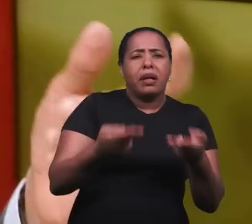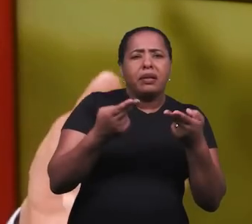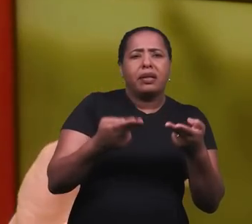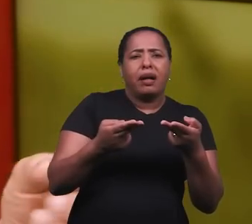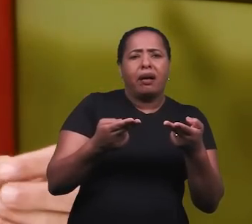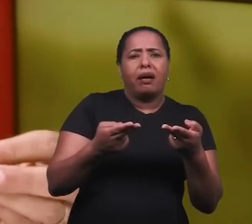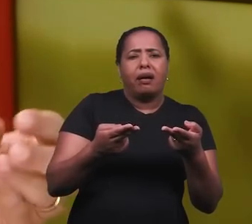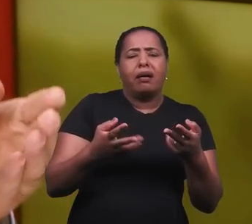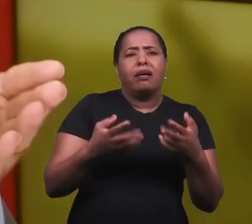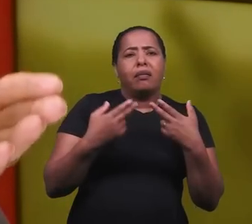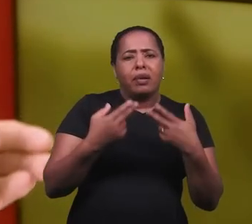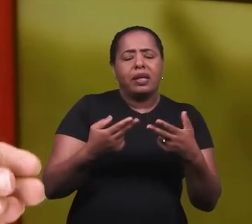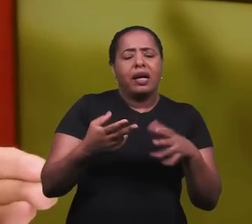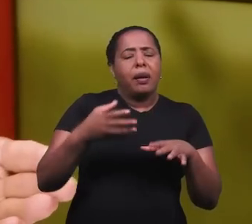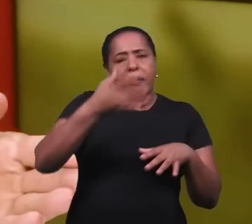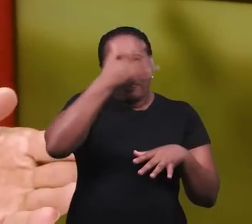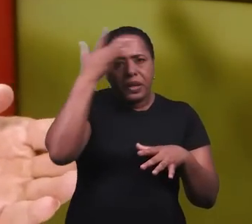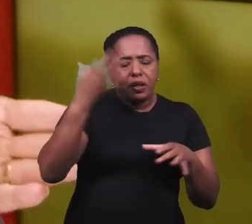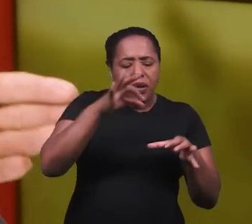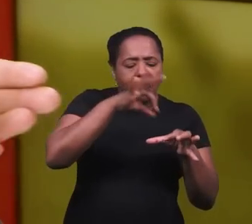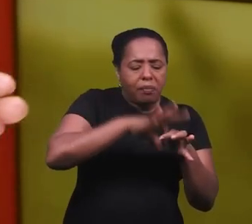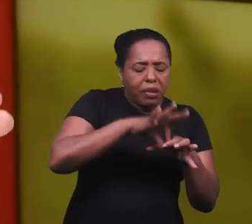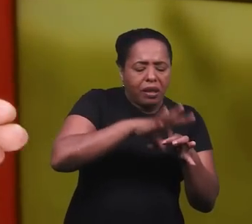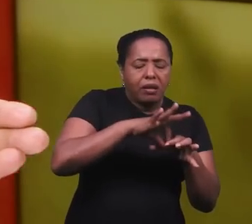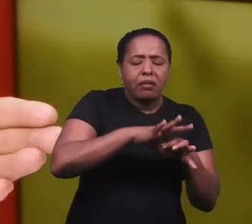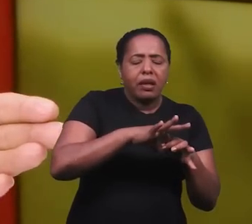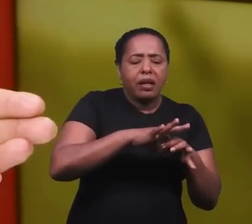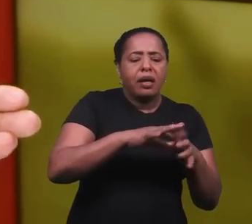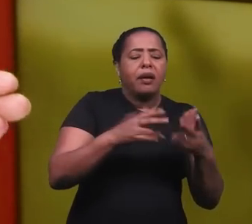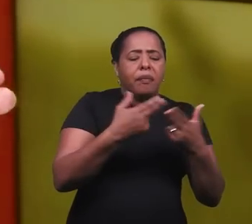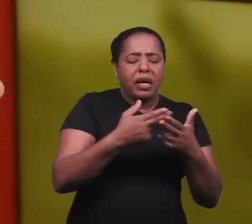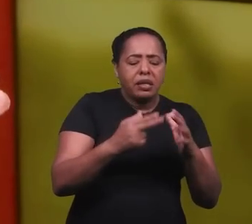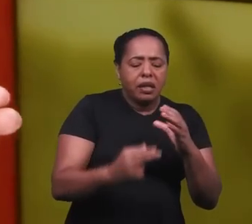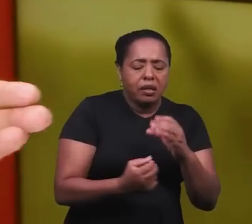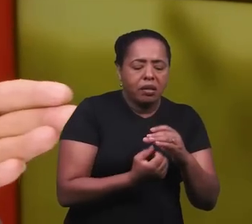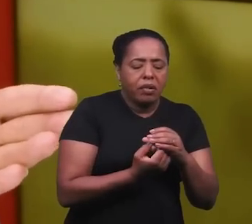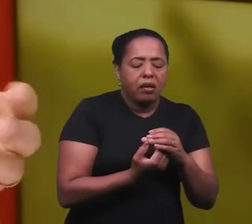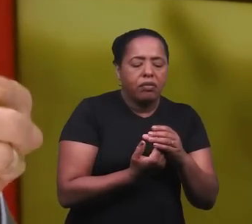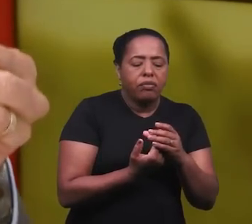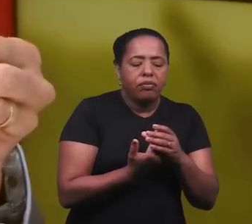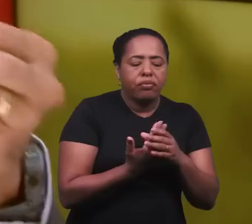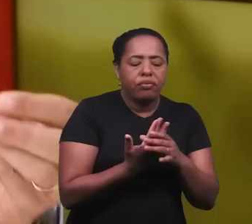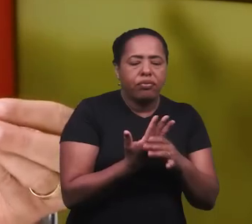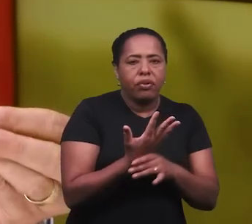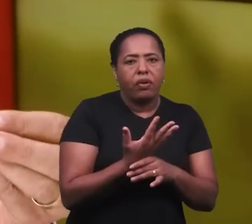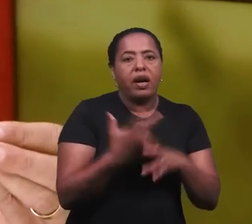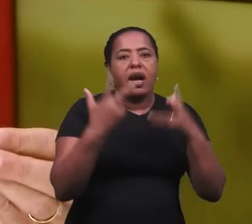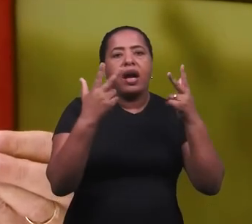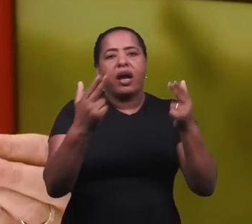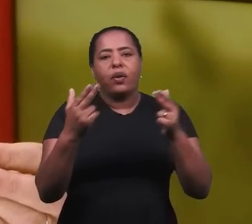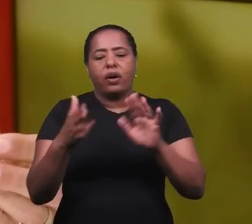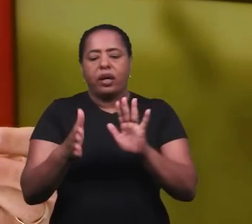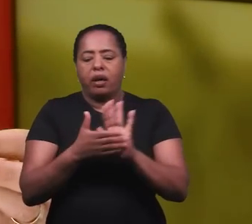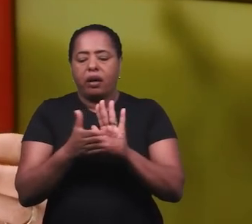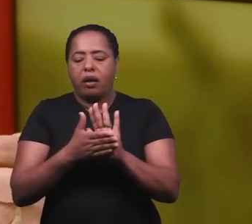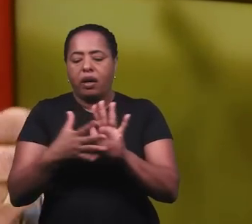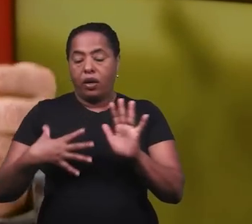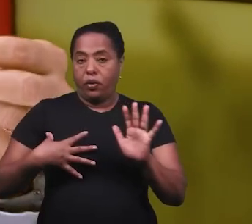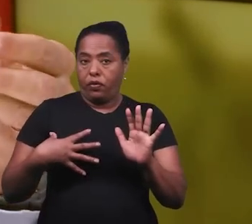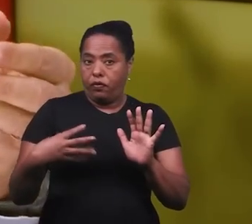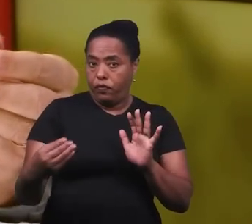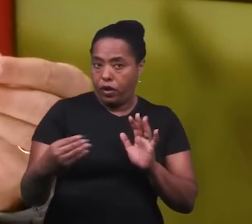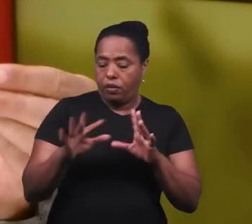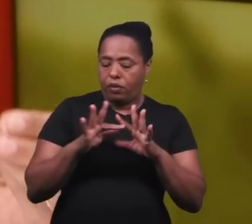O pastor Gilberto até falou a questão de plantar com paciência. Ou seja, a igreja teve paciência. E quem planta tem que ter paciência. Ou